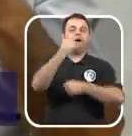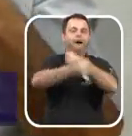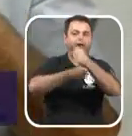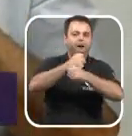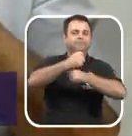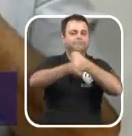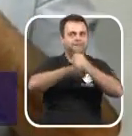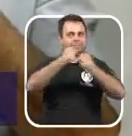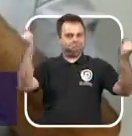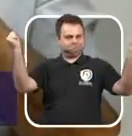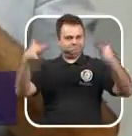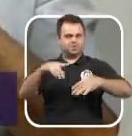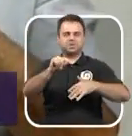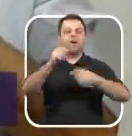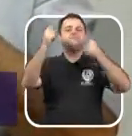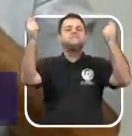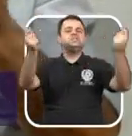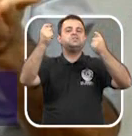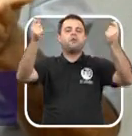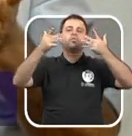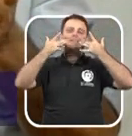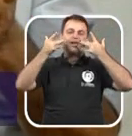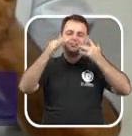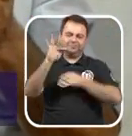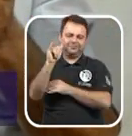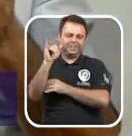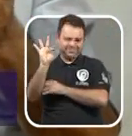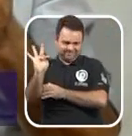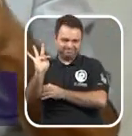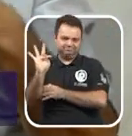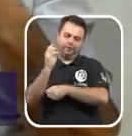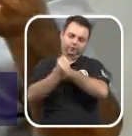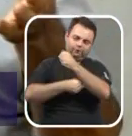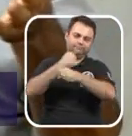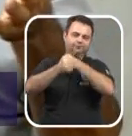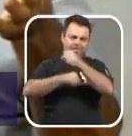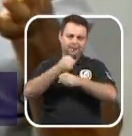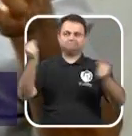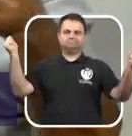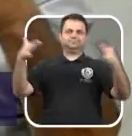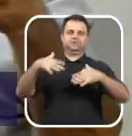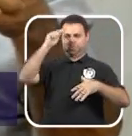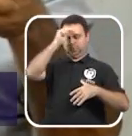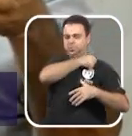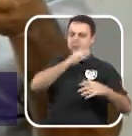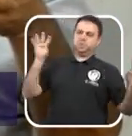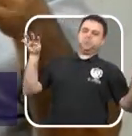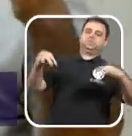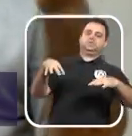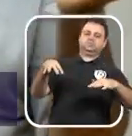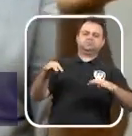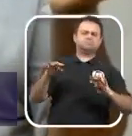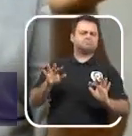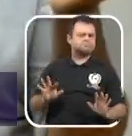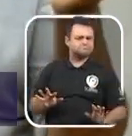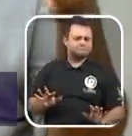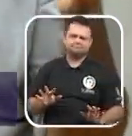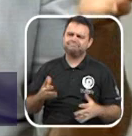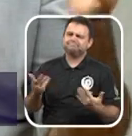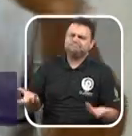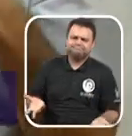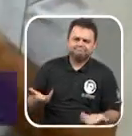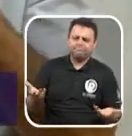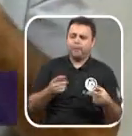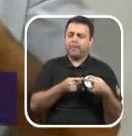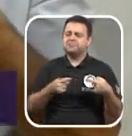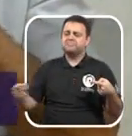muito boa para a cidade, mas não passa de um evento. Aquilo não é política pública, é o que fica depois. Um evento